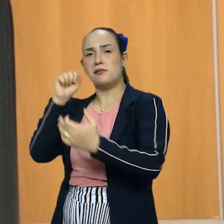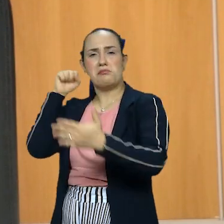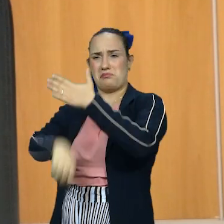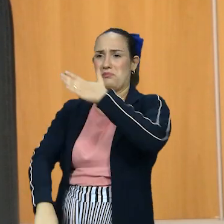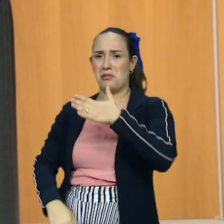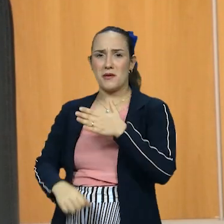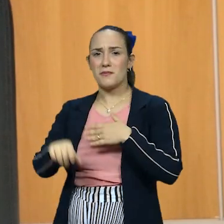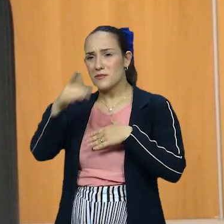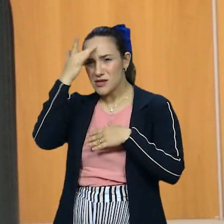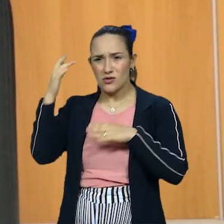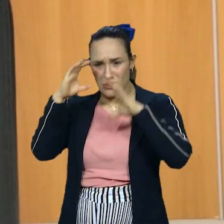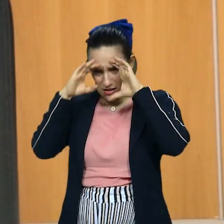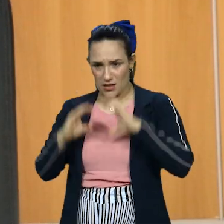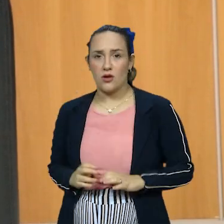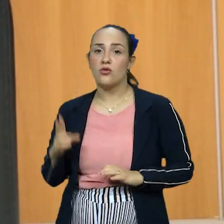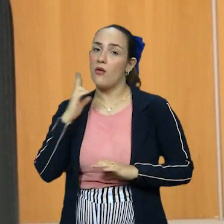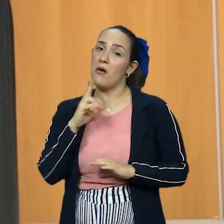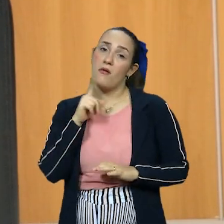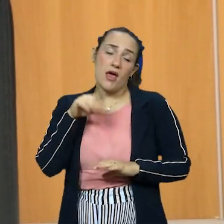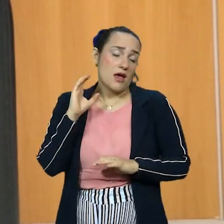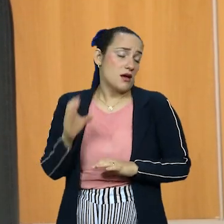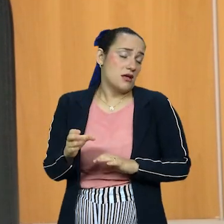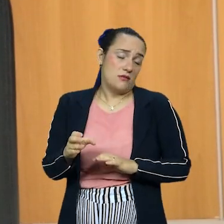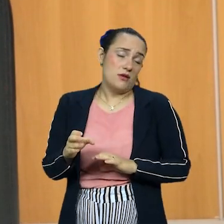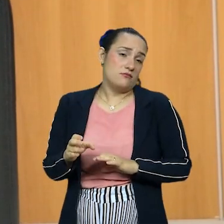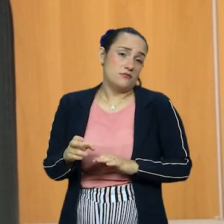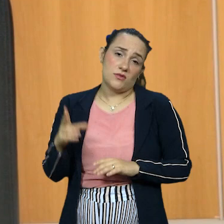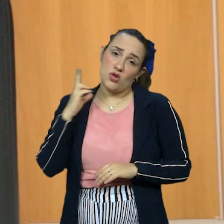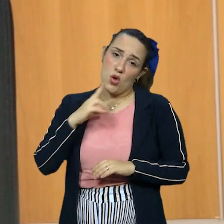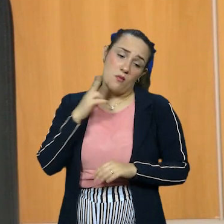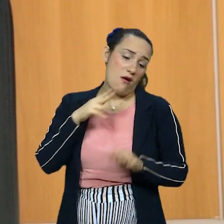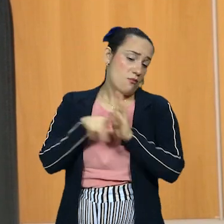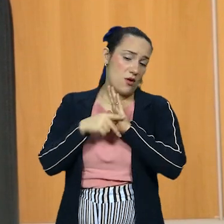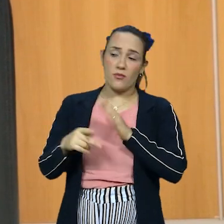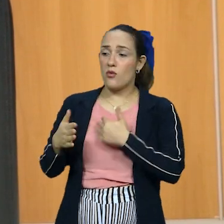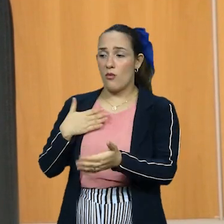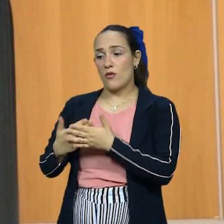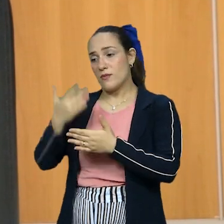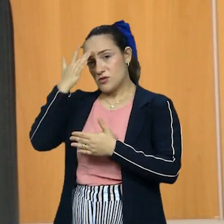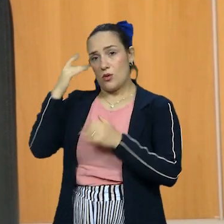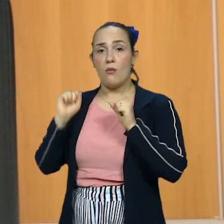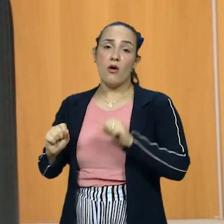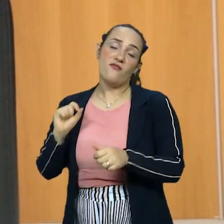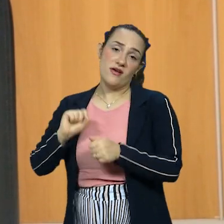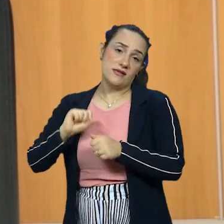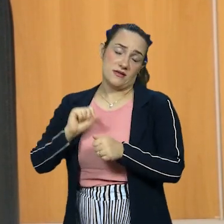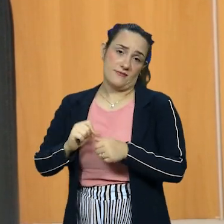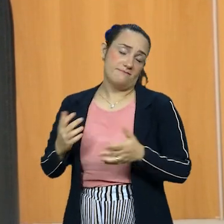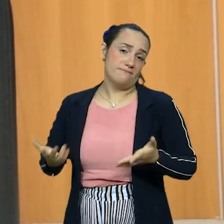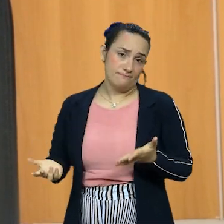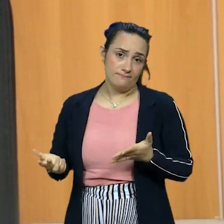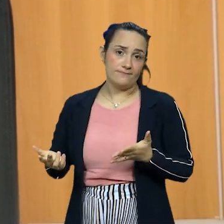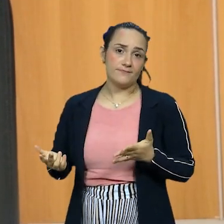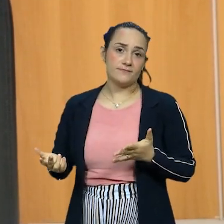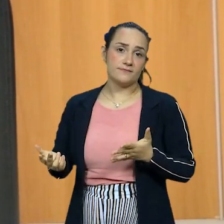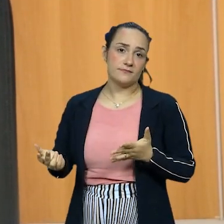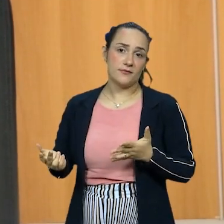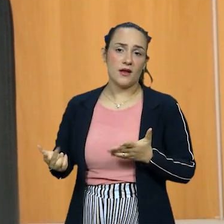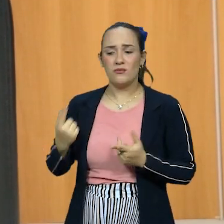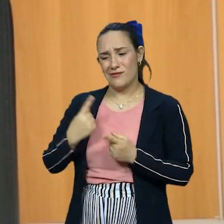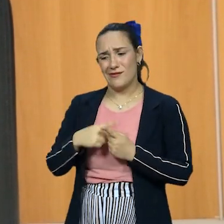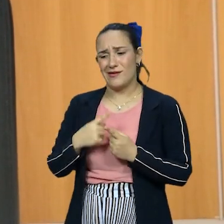uma lesão corporal num cidadão, né? Então, esse é um crime típico que acontece muito em razão